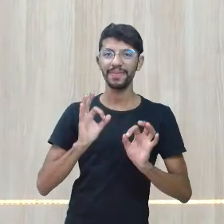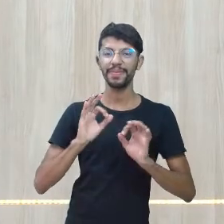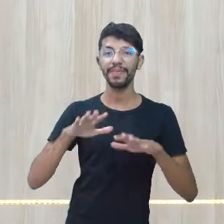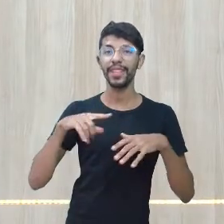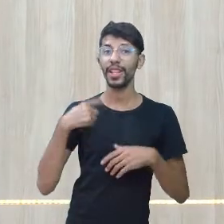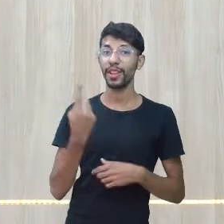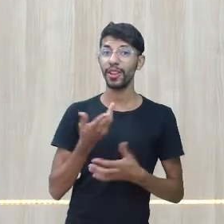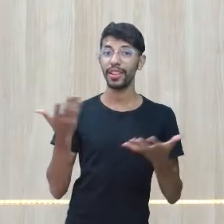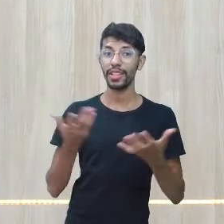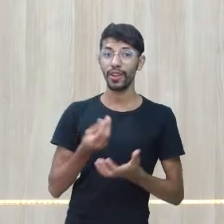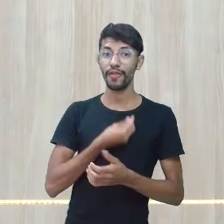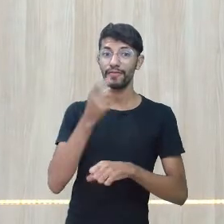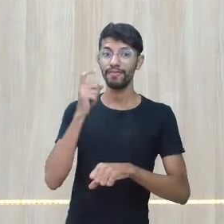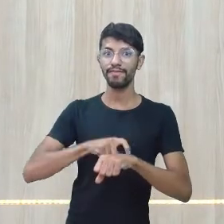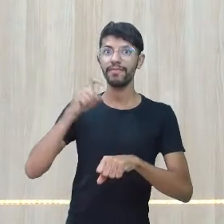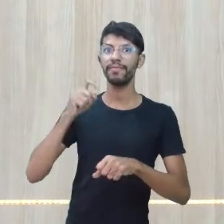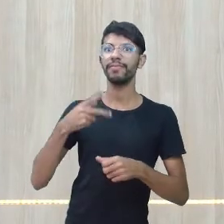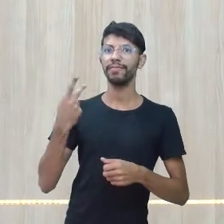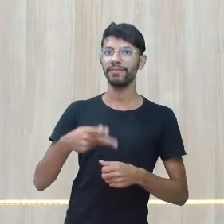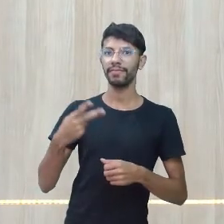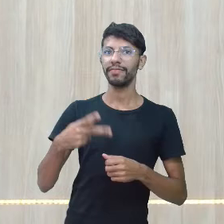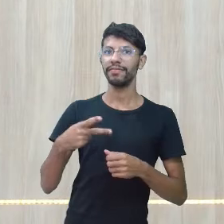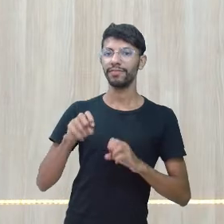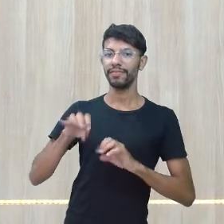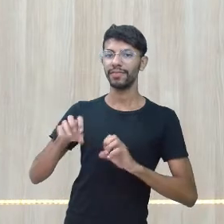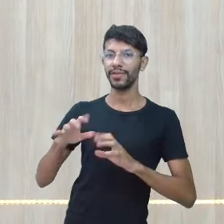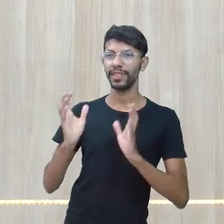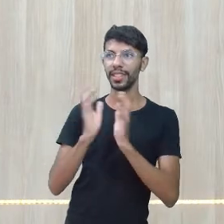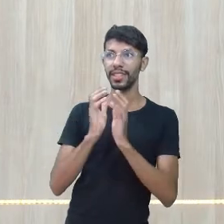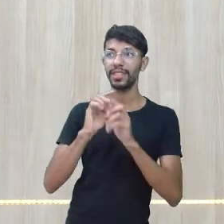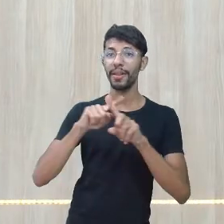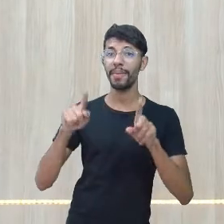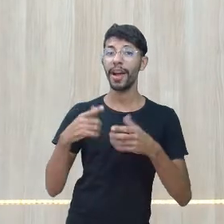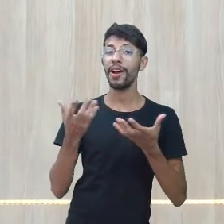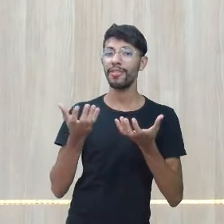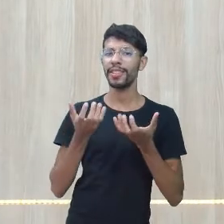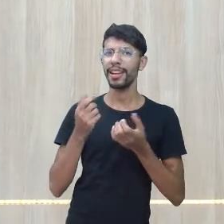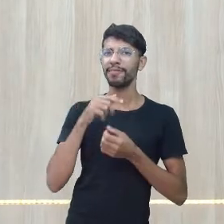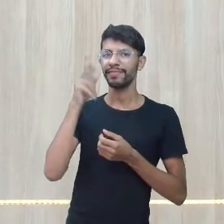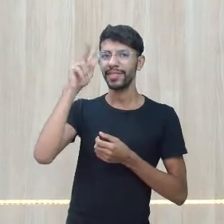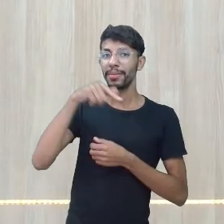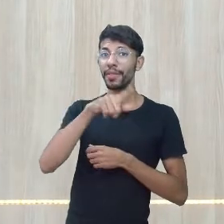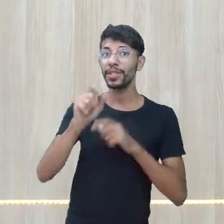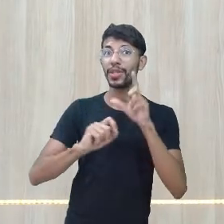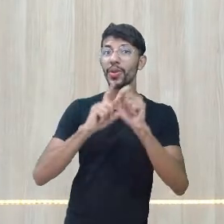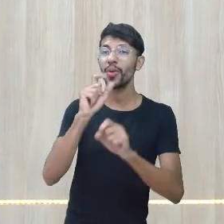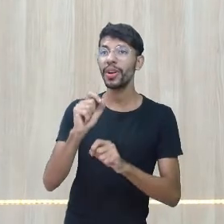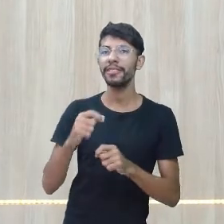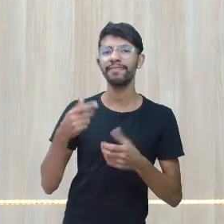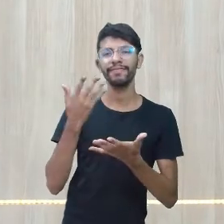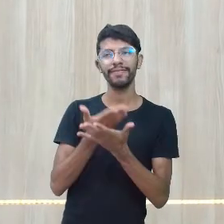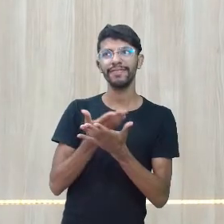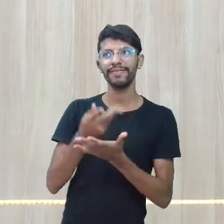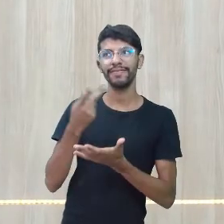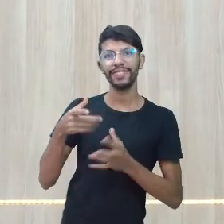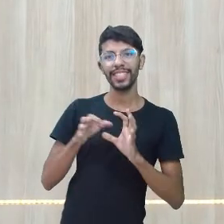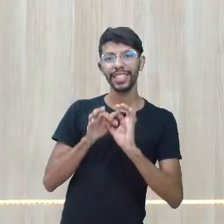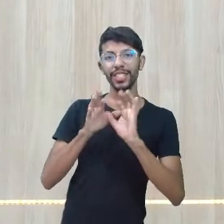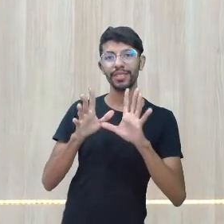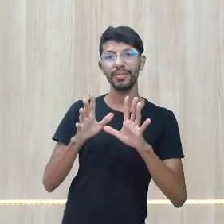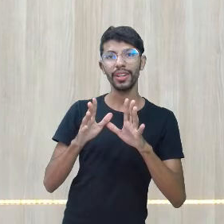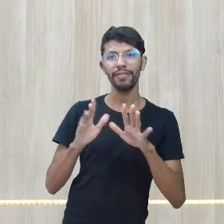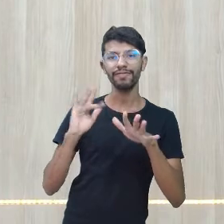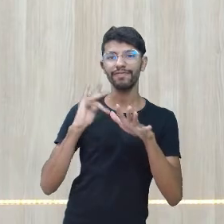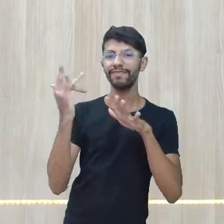ao vivo nos estúdios de Educa Recife, mas eu gostaria de lembrá-los também que essa aula ficará disponível nas